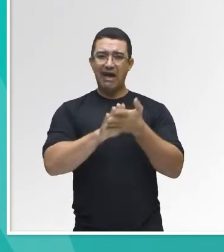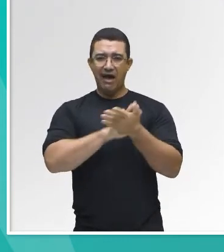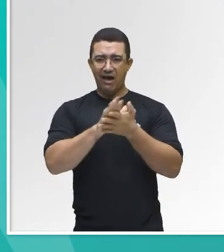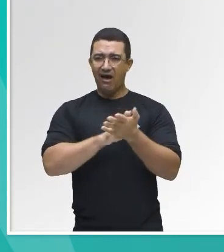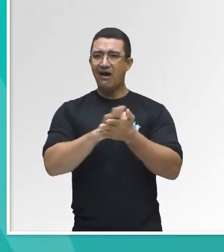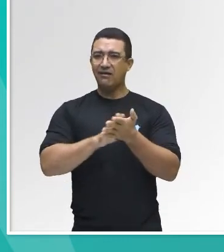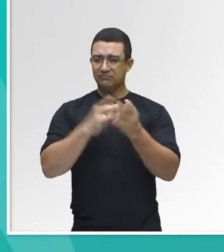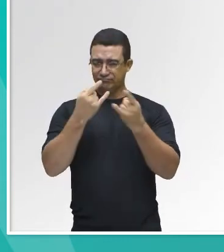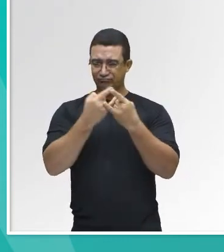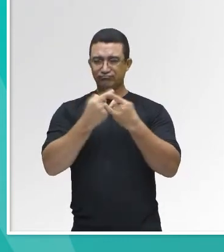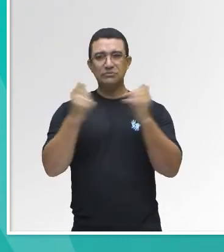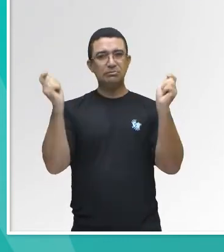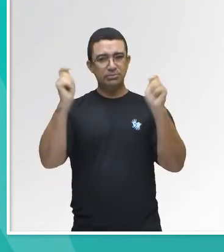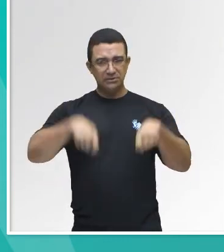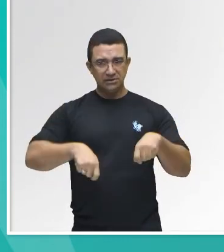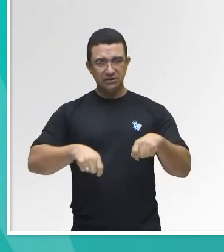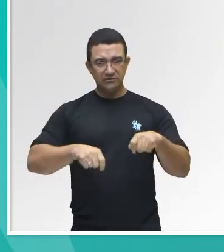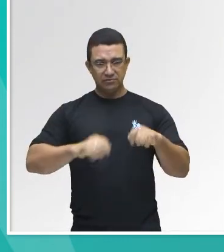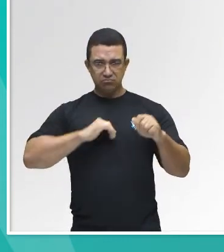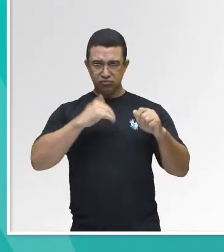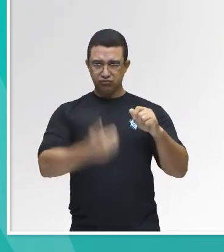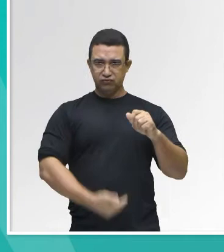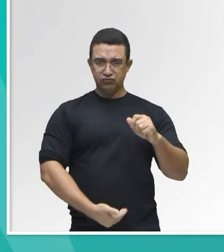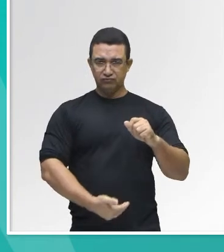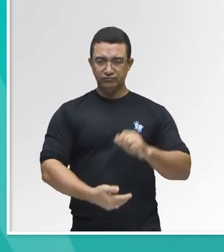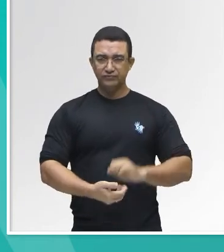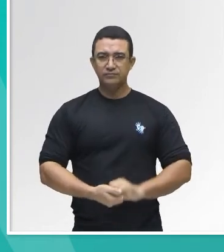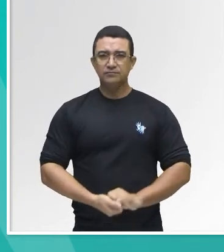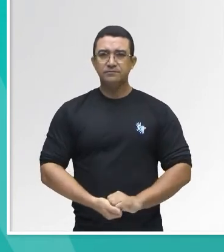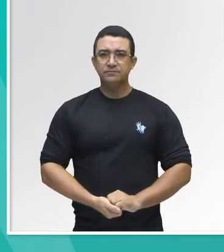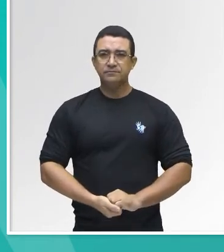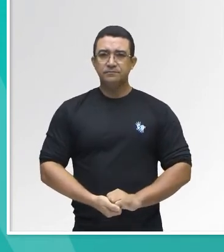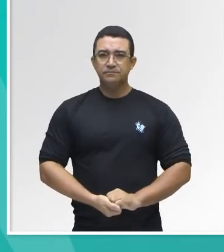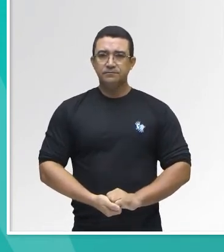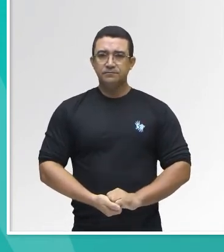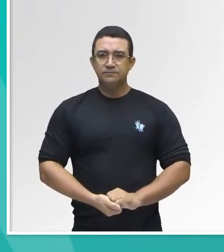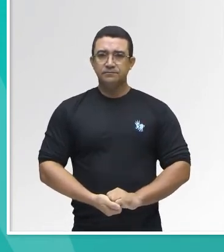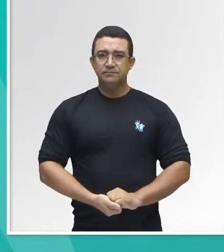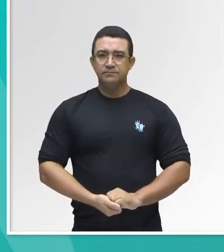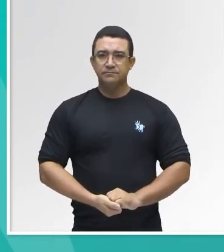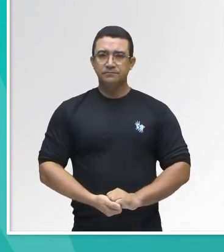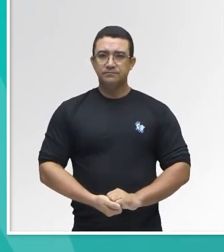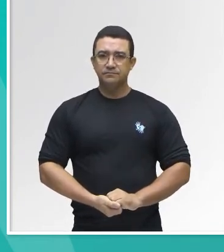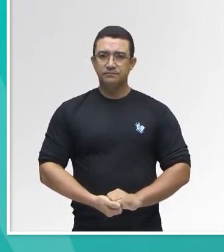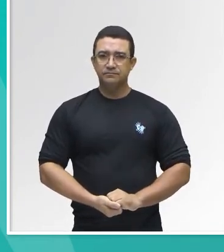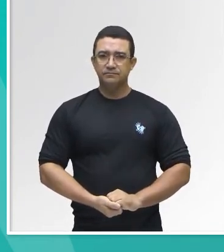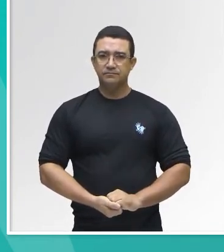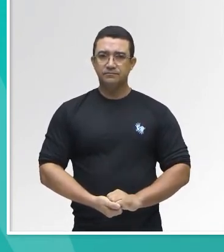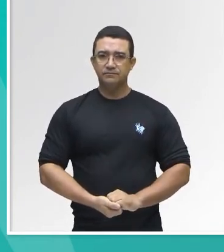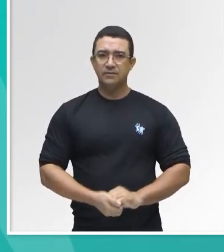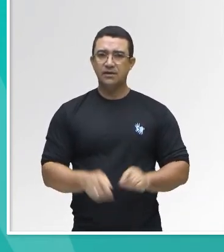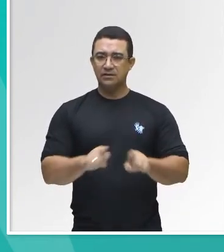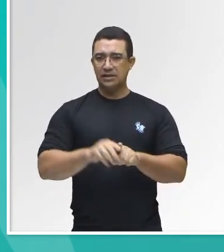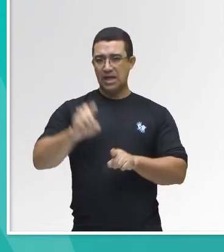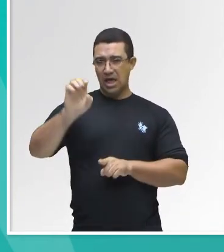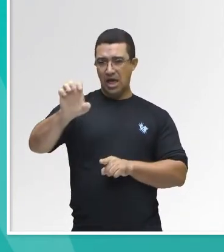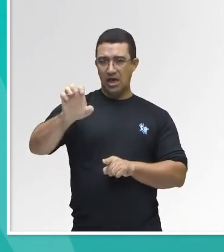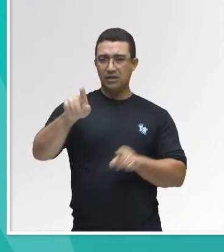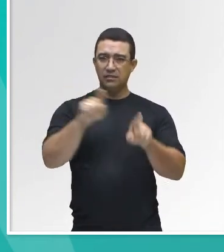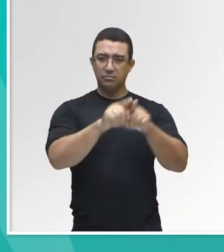engravidar. Bem, seguindo, eu tenho aqui racionamento